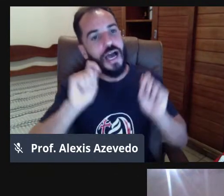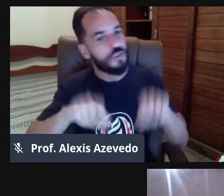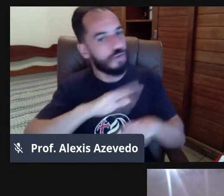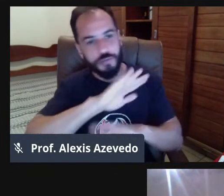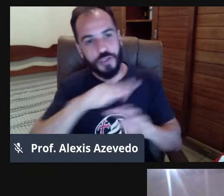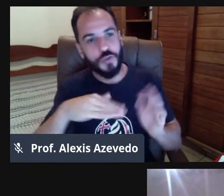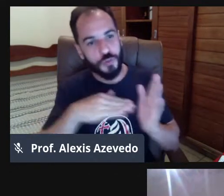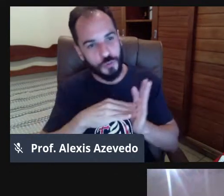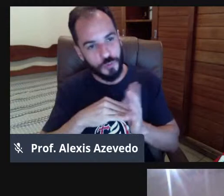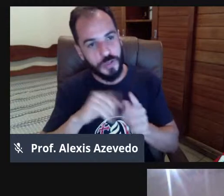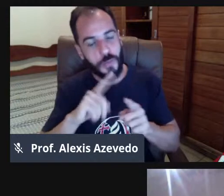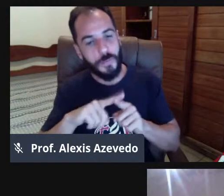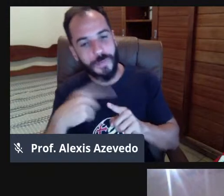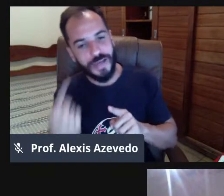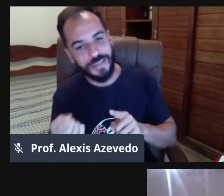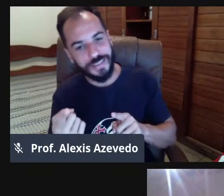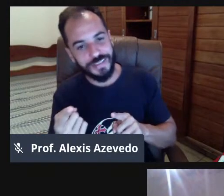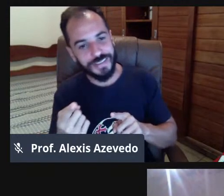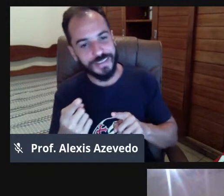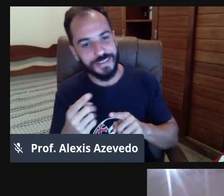Mas